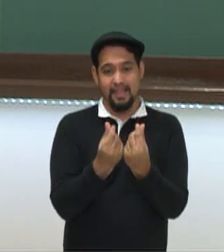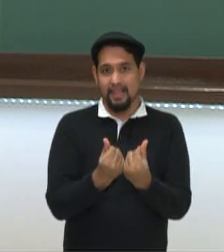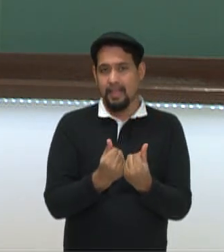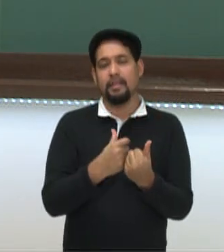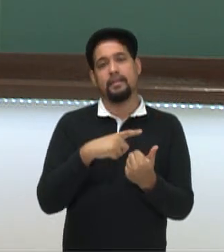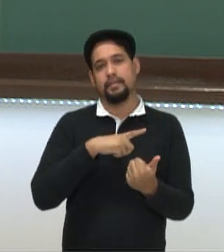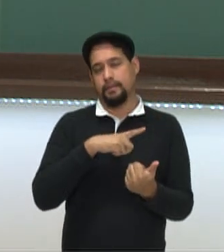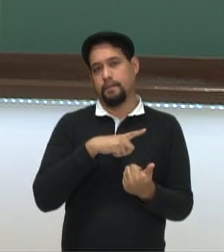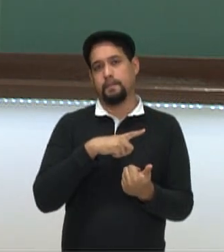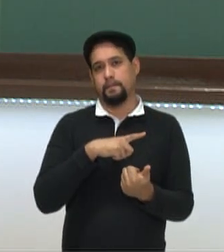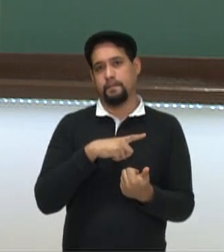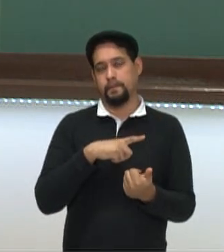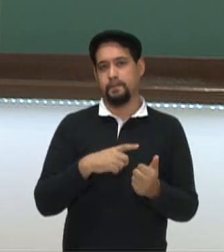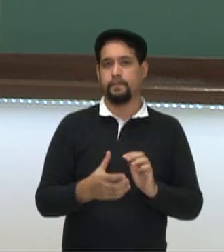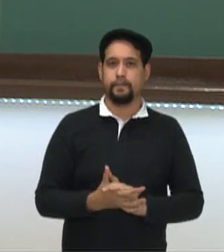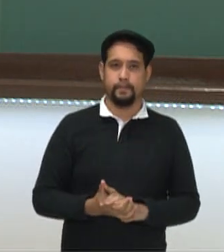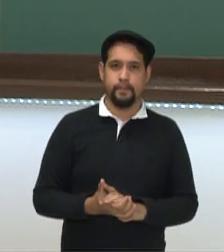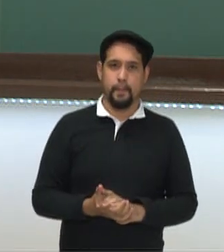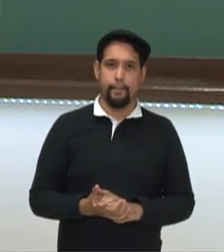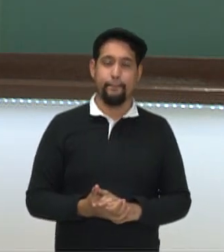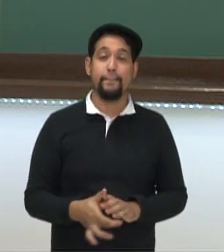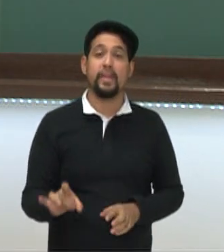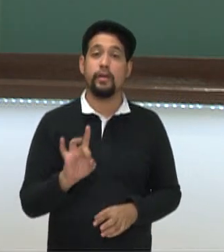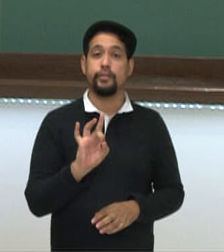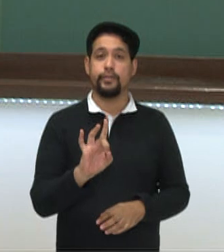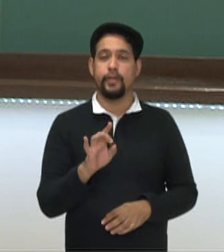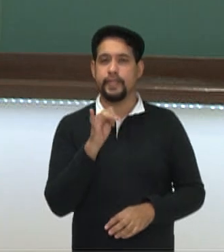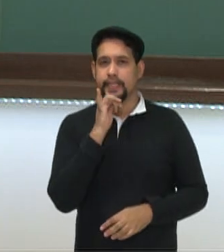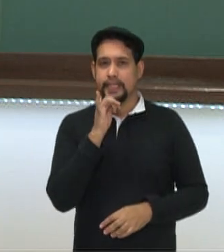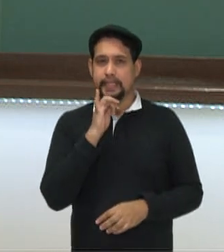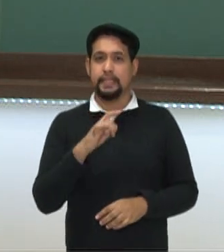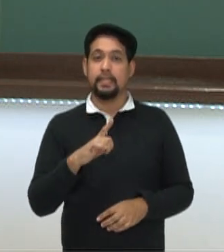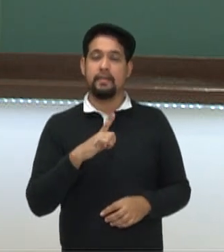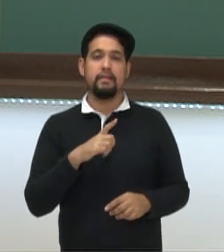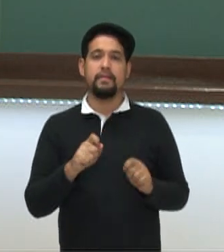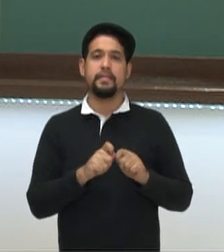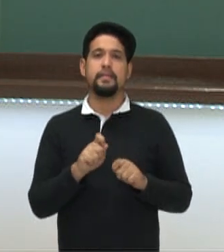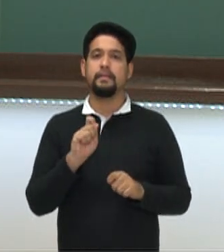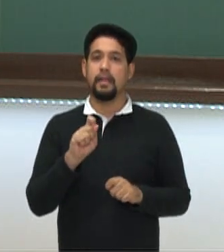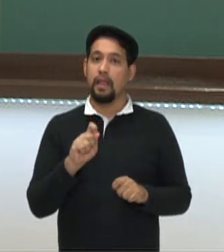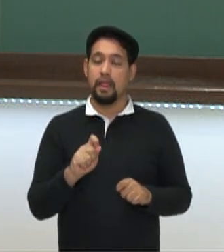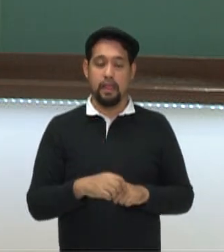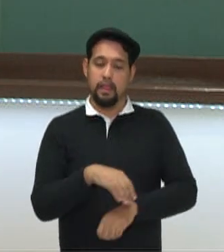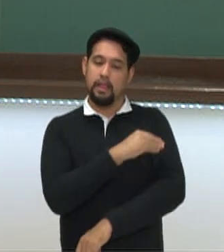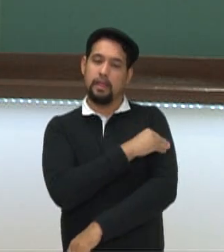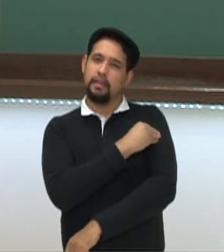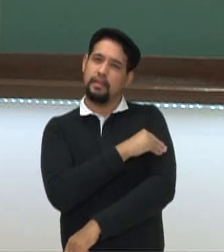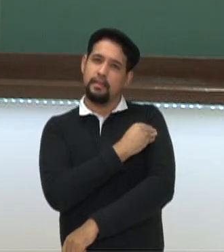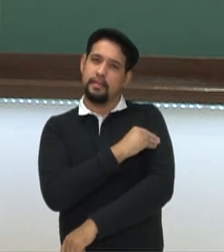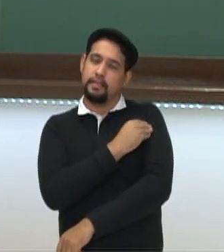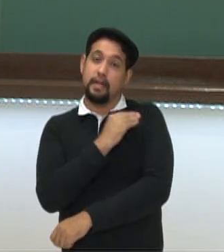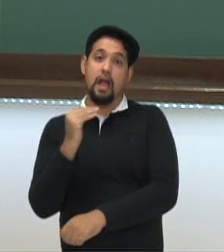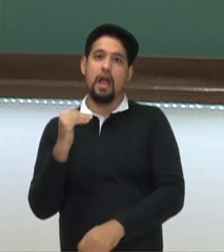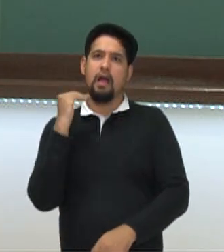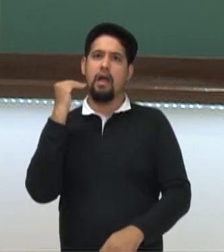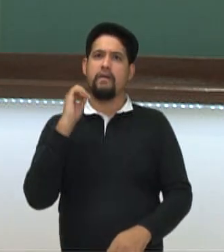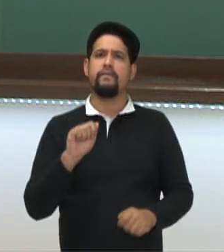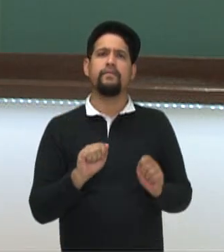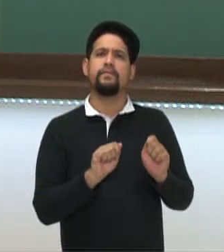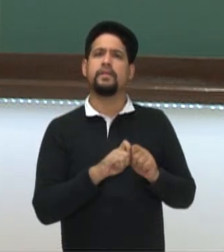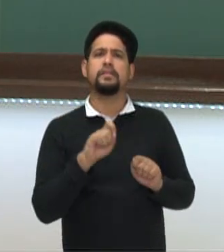orgânicas dessas substâncias, desses micro-organismos. Apenas eles irão, esse álcool com uma graduação muito alta, vai